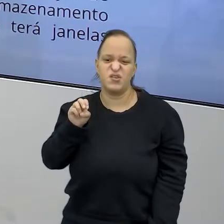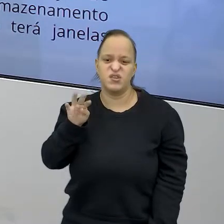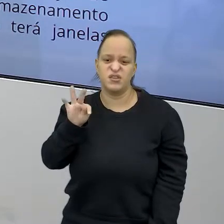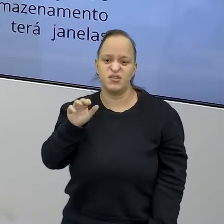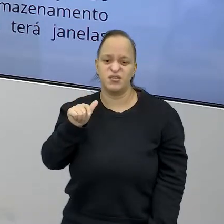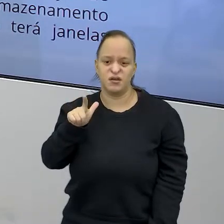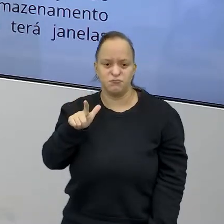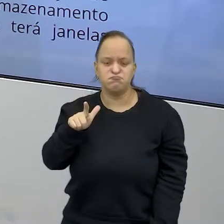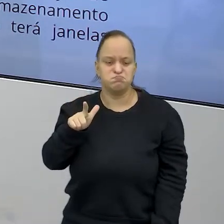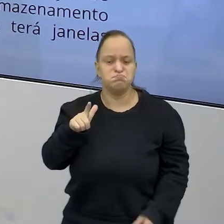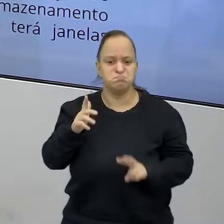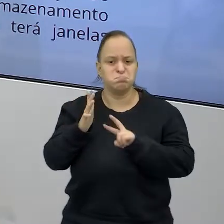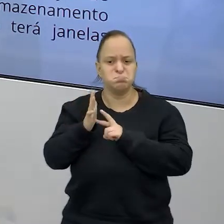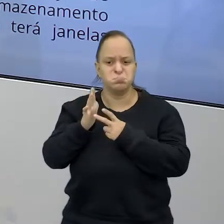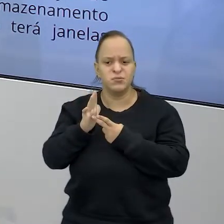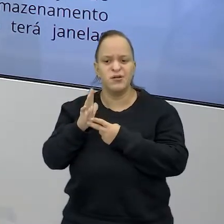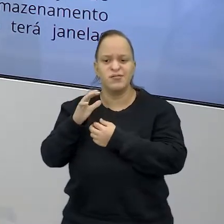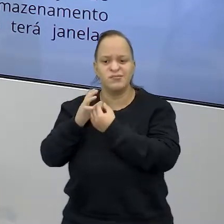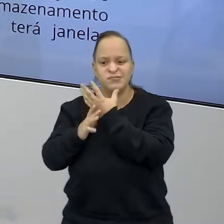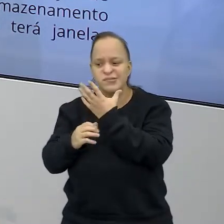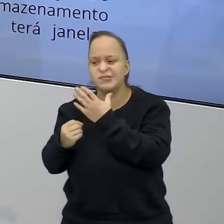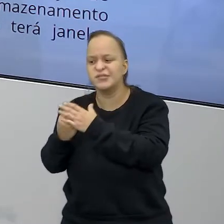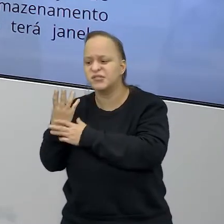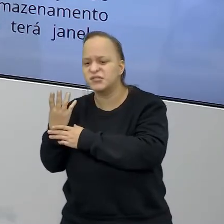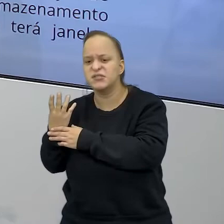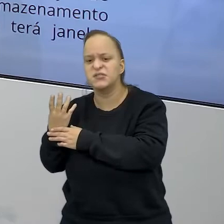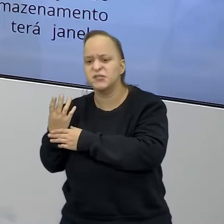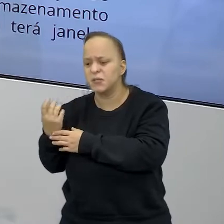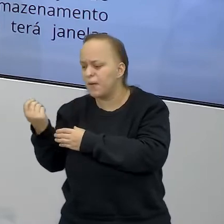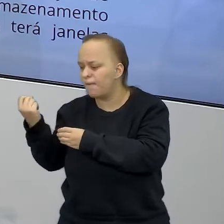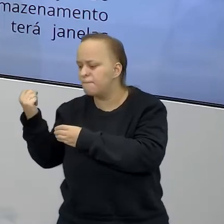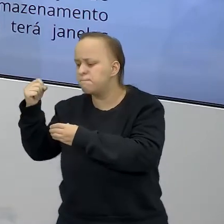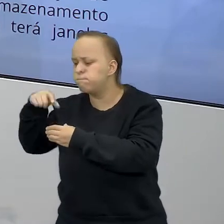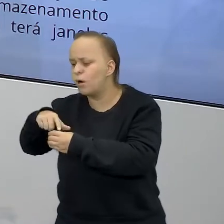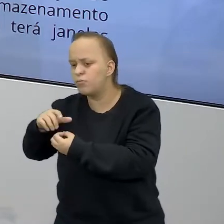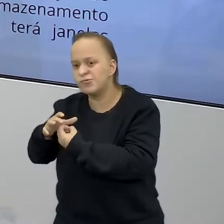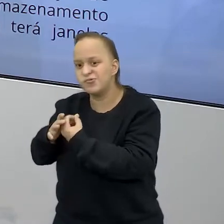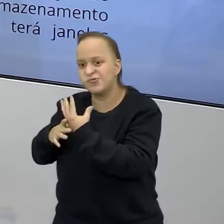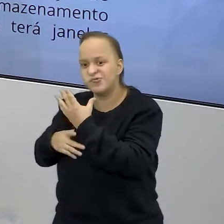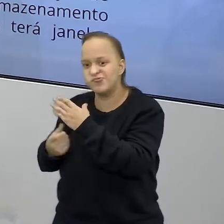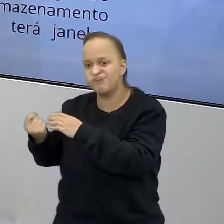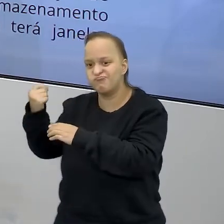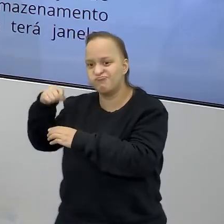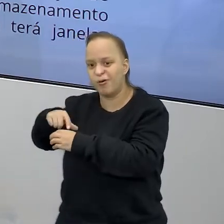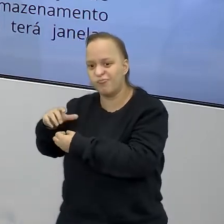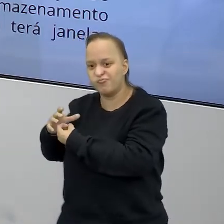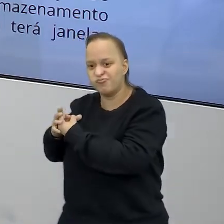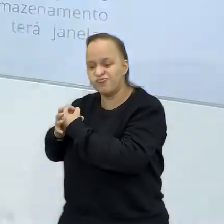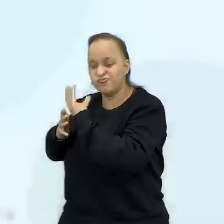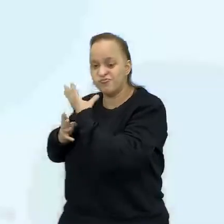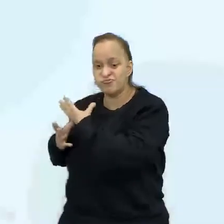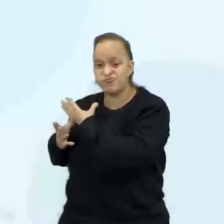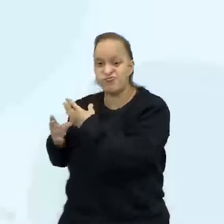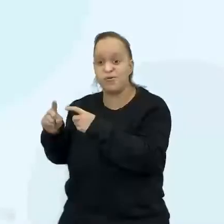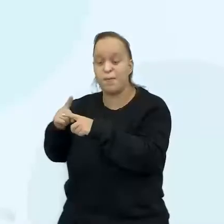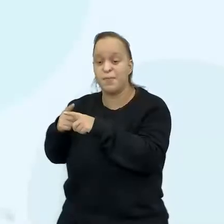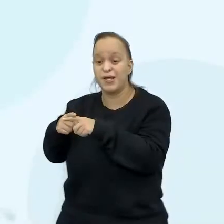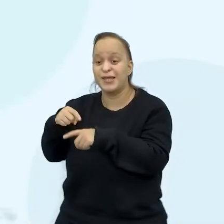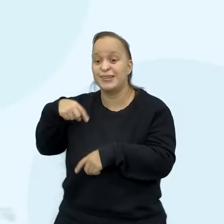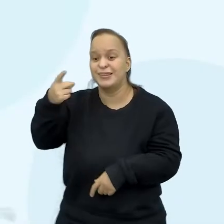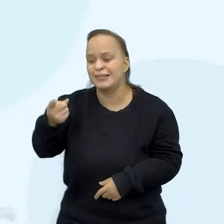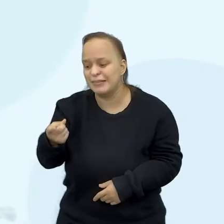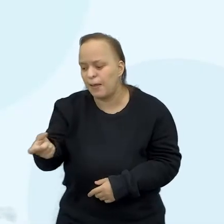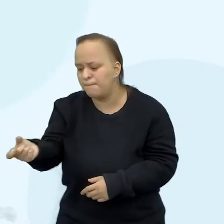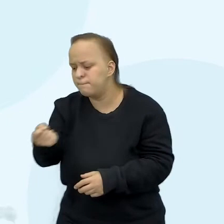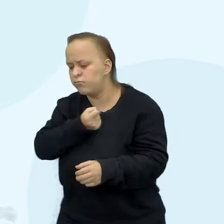vocês entenderam, eu vou plantar comida ao invés de enfeites, digamos assim, né? Então eu